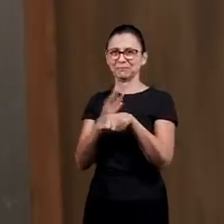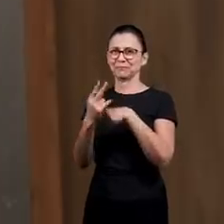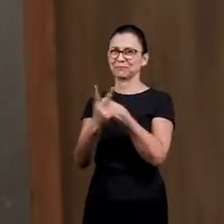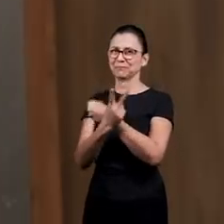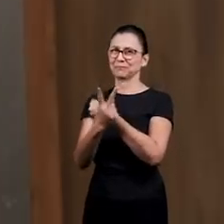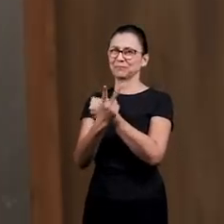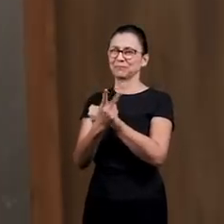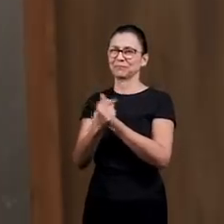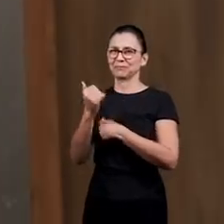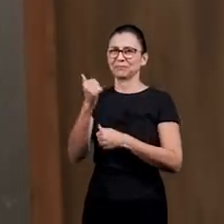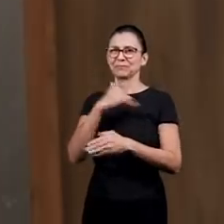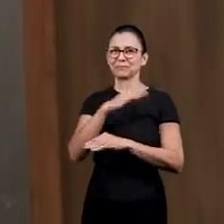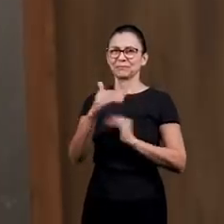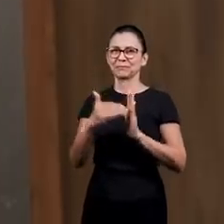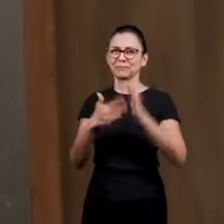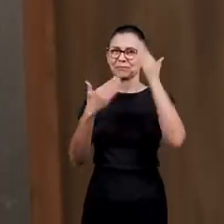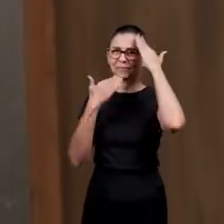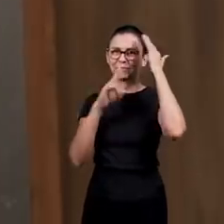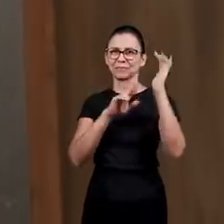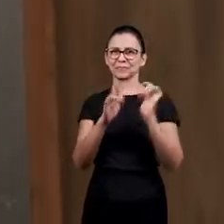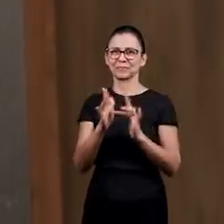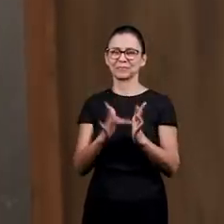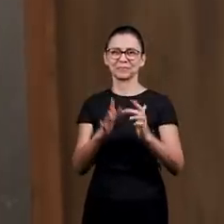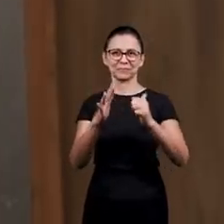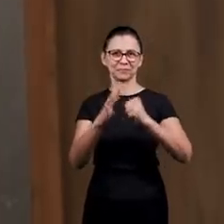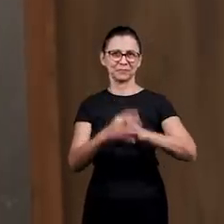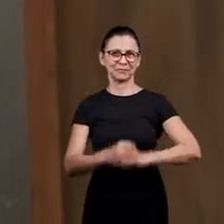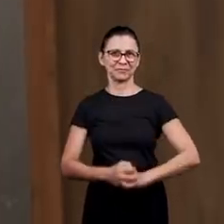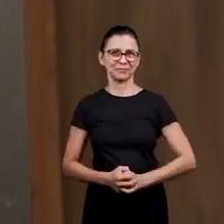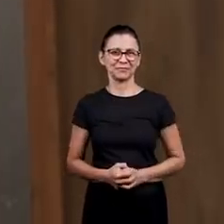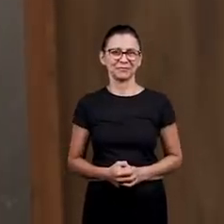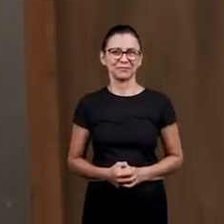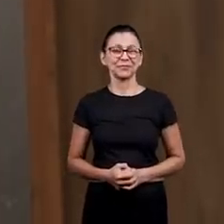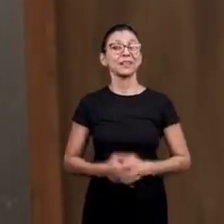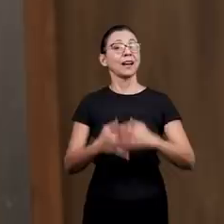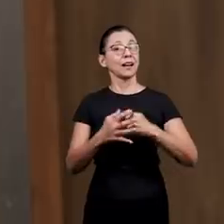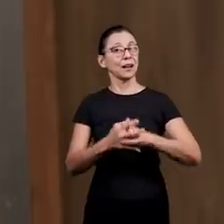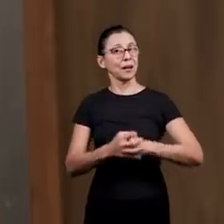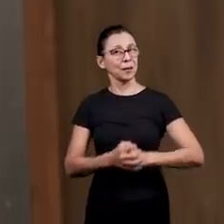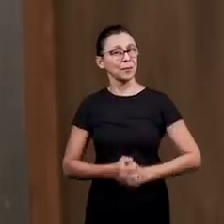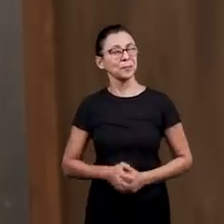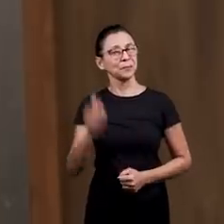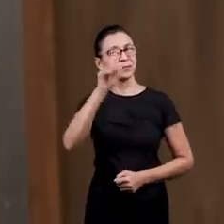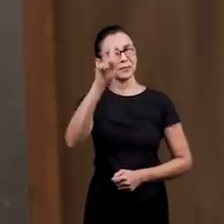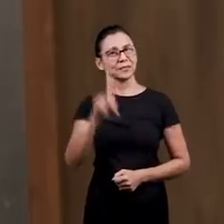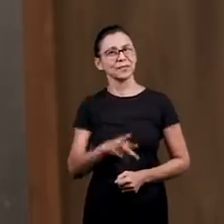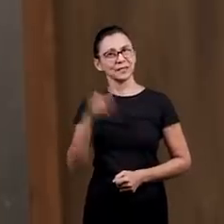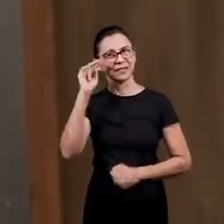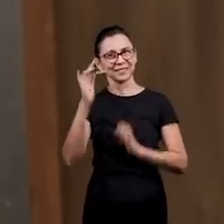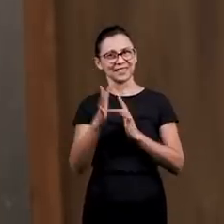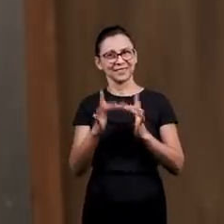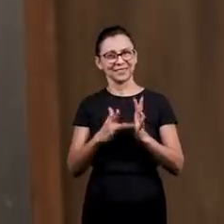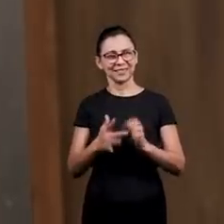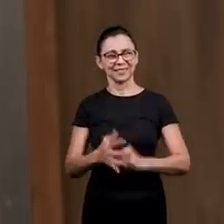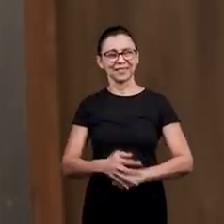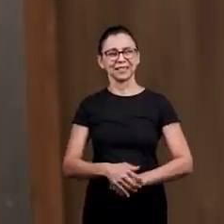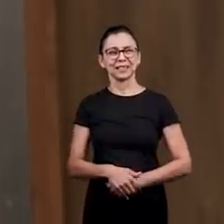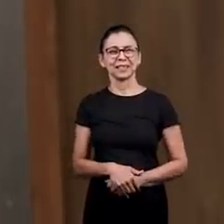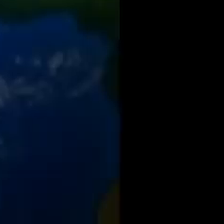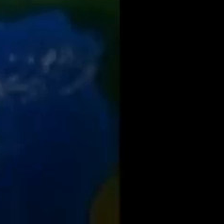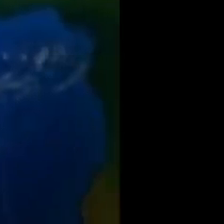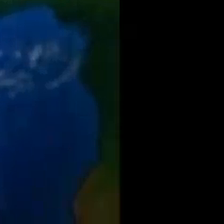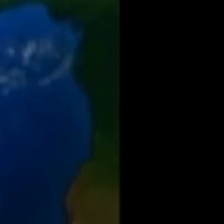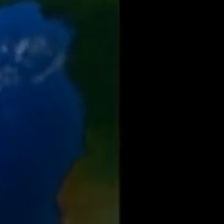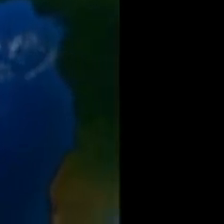Te agradecemos por tudo, em nome de Jesus. Amém. Amém. A paz do Senhor, crianças!